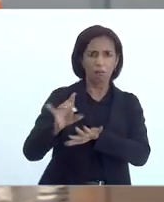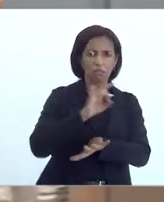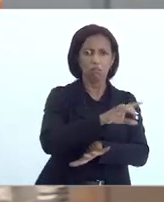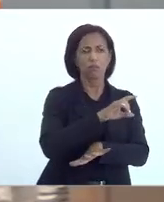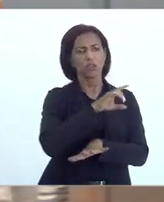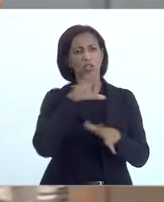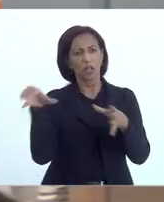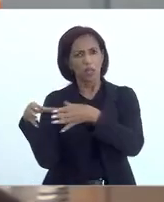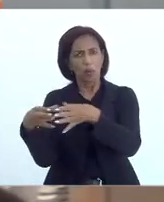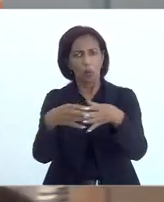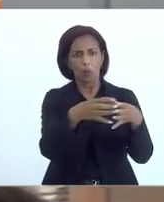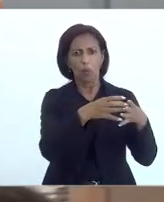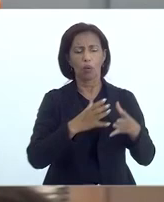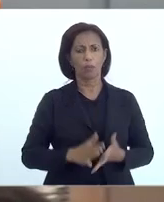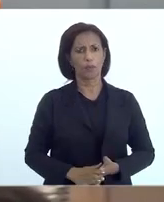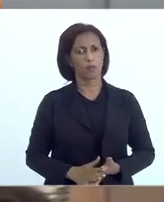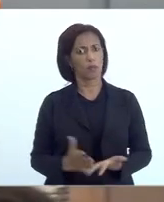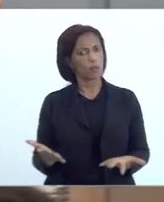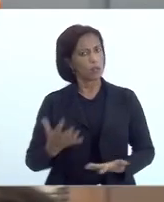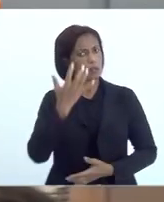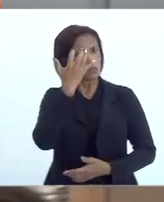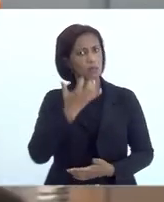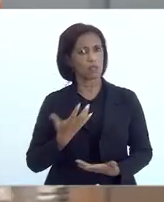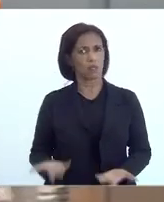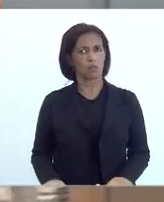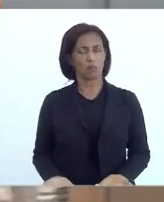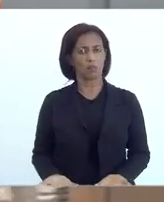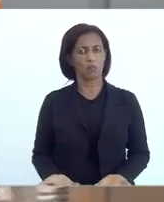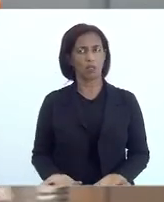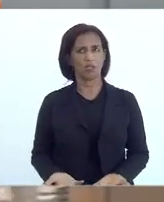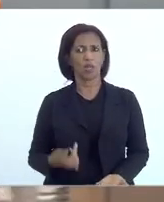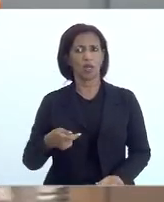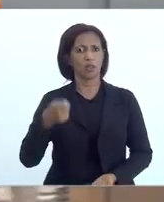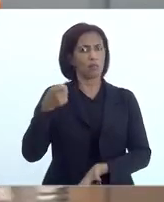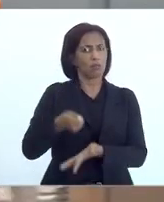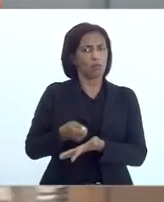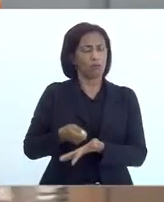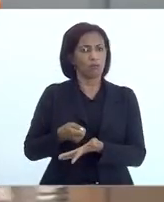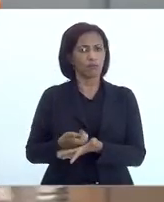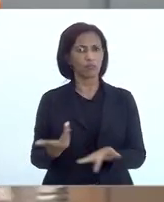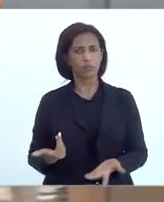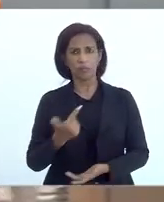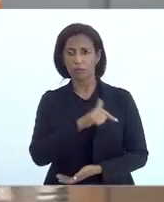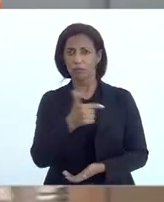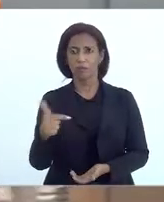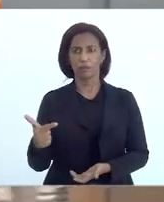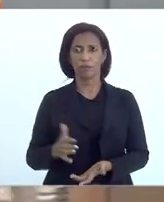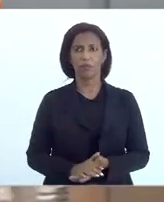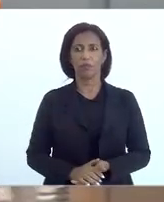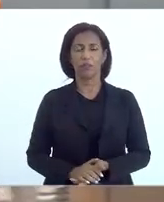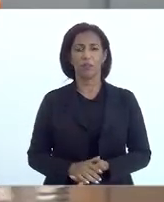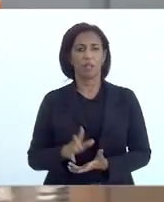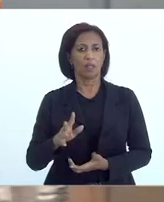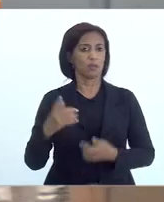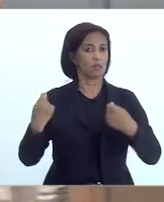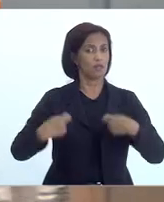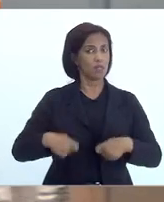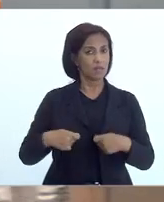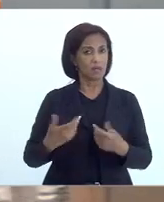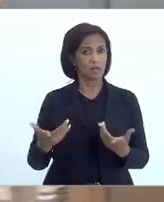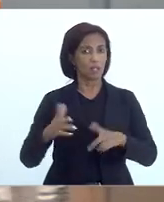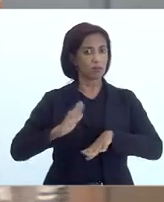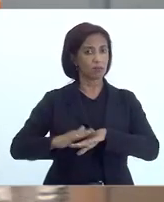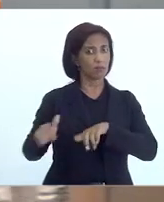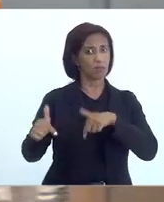depoimento de cada comissão e sinceramente talvez até no do militarismo não tivesse é essa essa necessidade